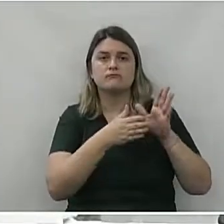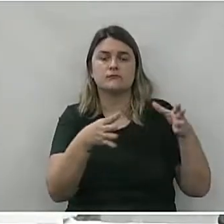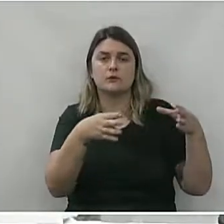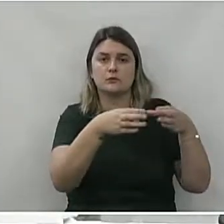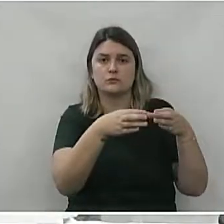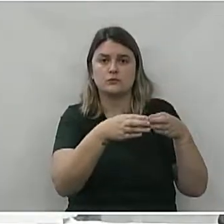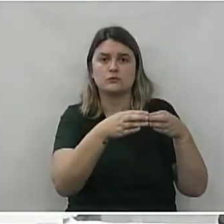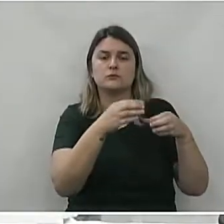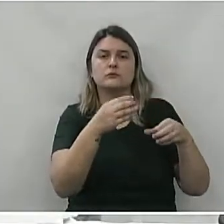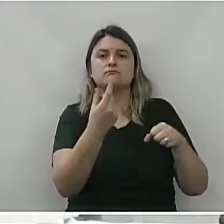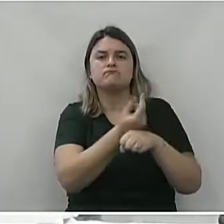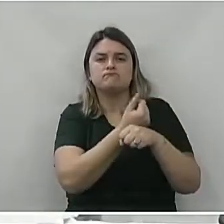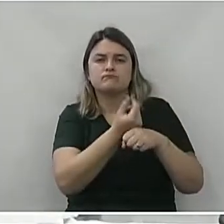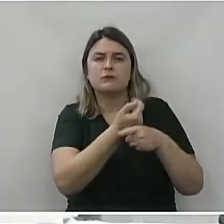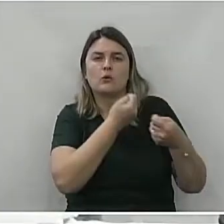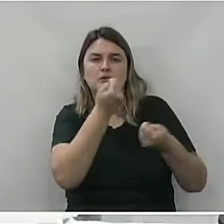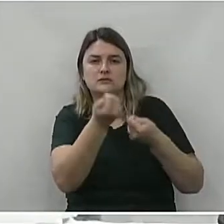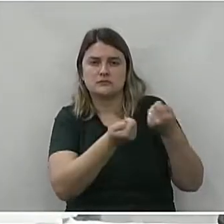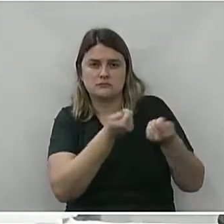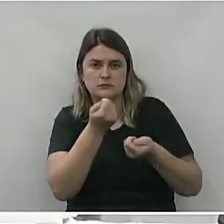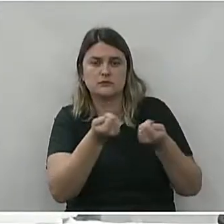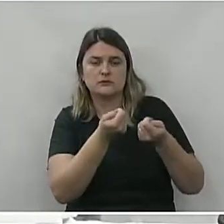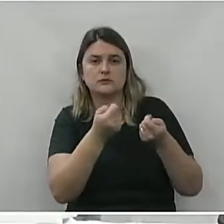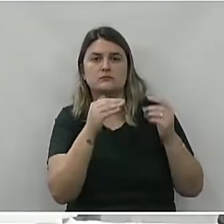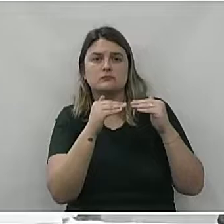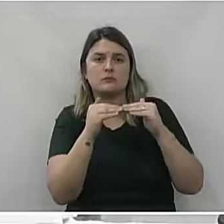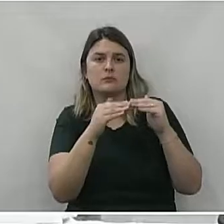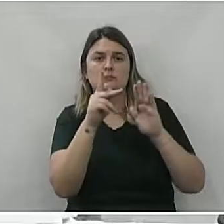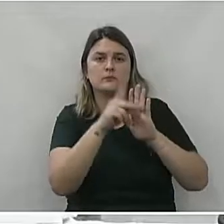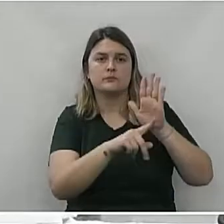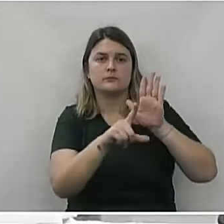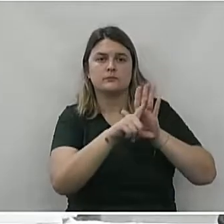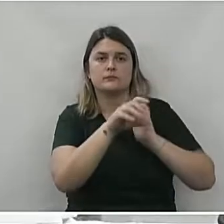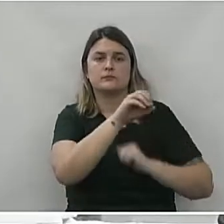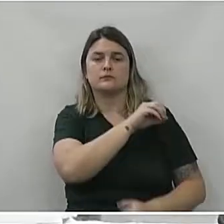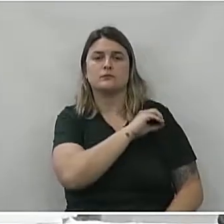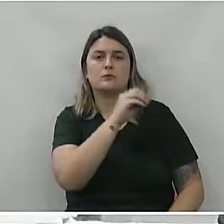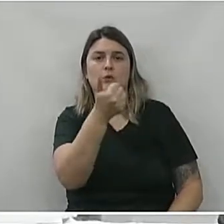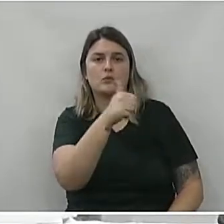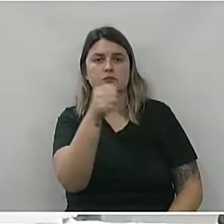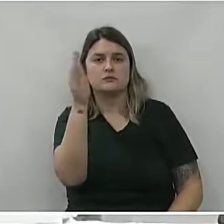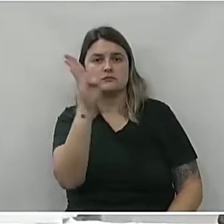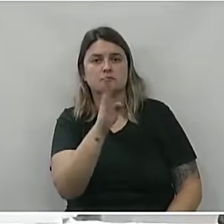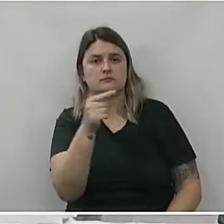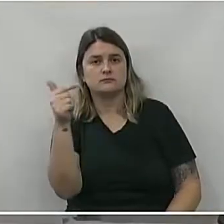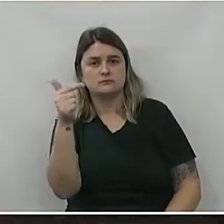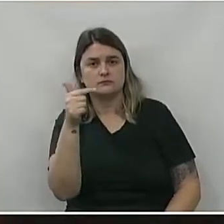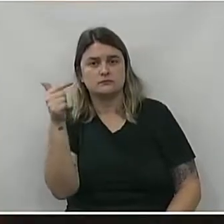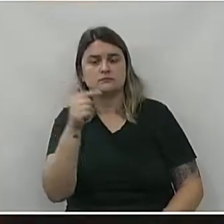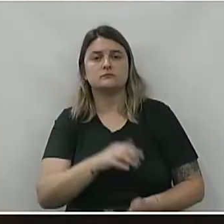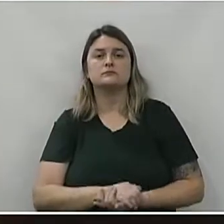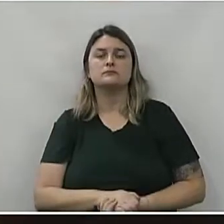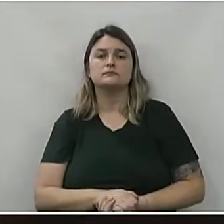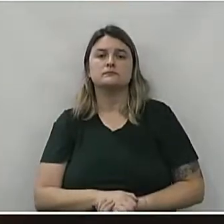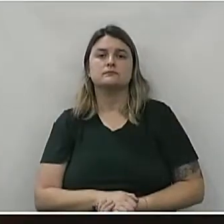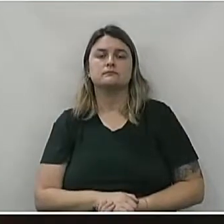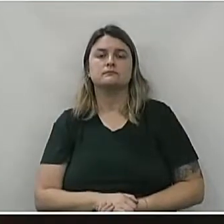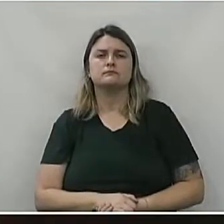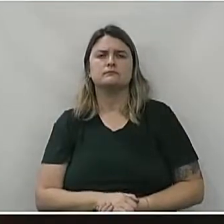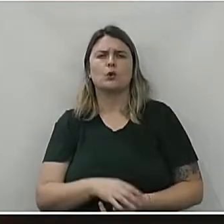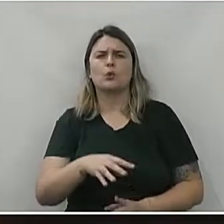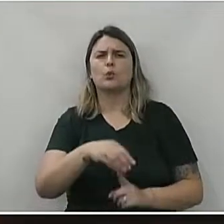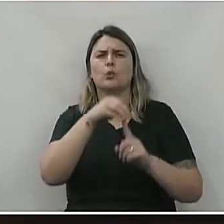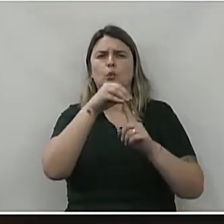fundamentado da Comissão de Finanças, Orçamento e Patrimônio, favorável ao projeto de lei ordinária número 11 de 2022. Em